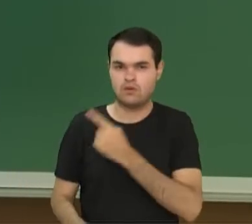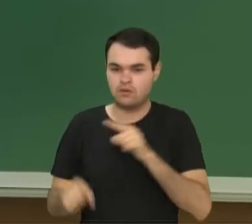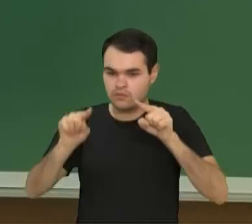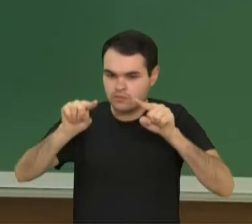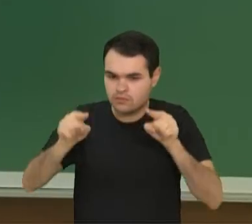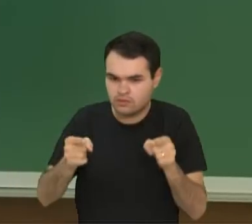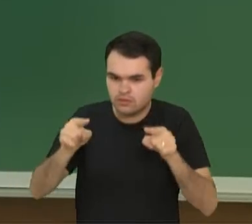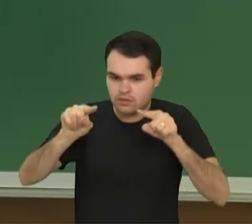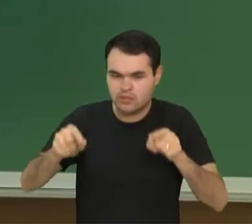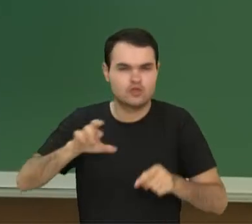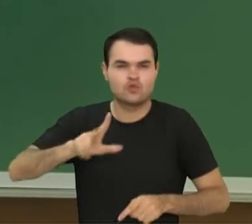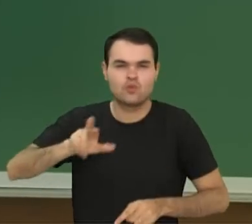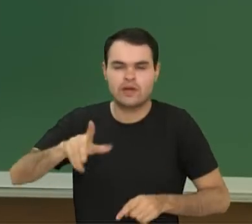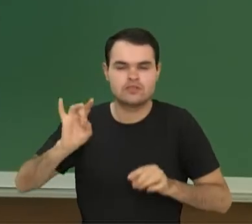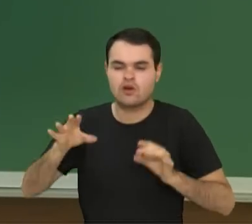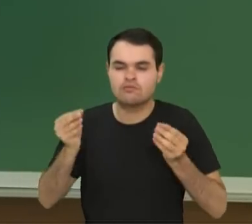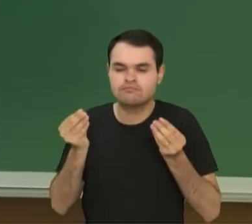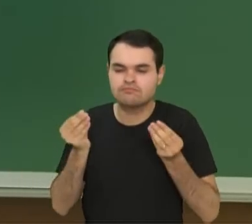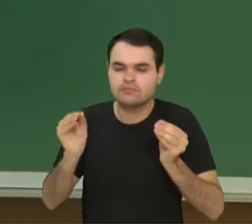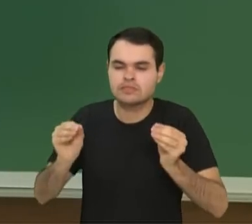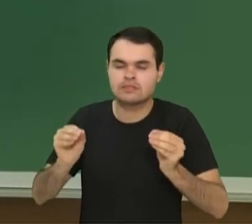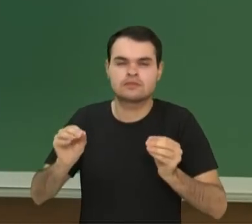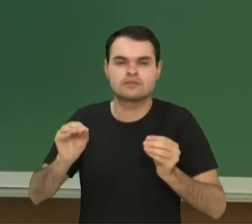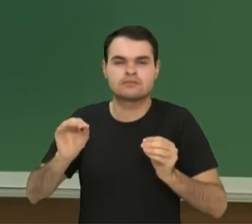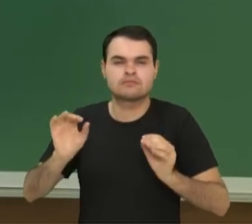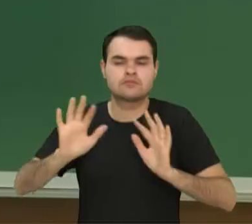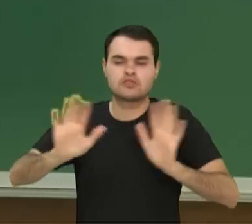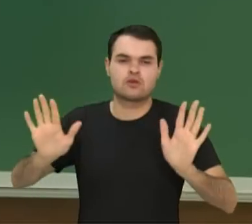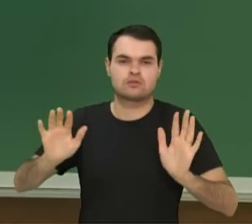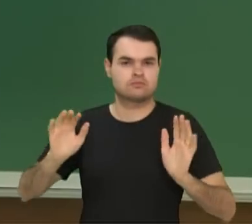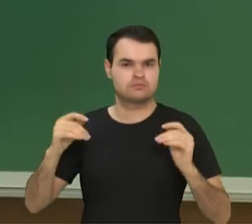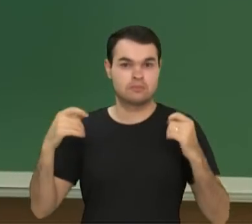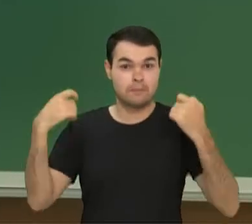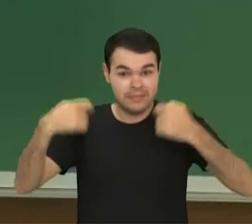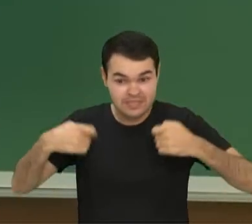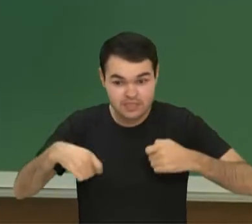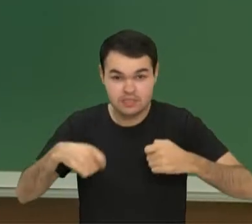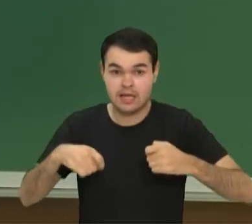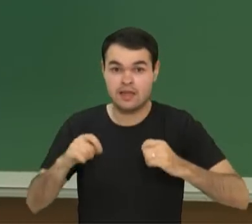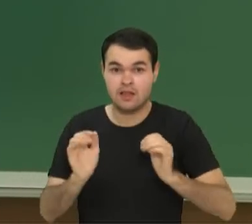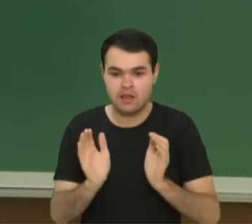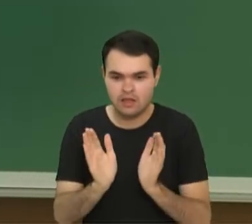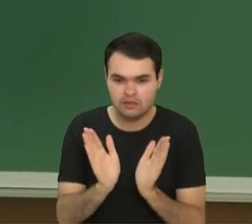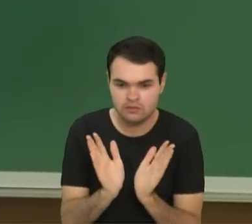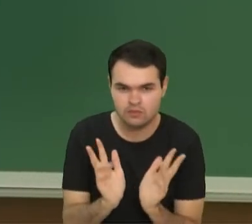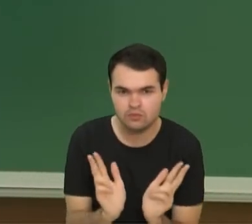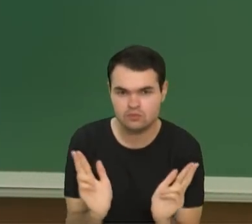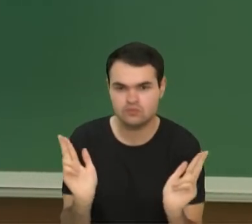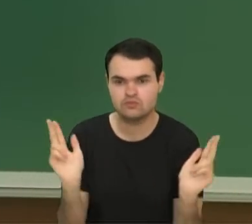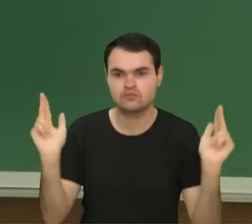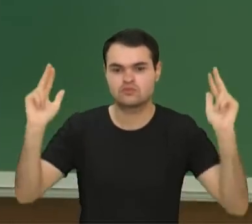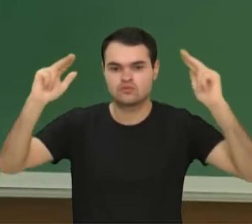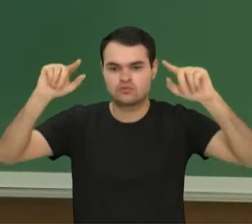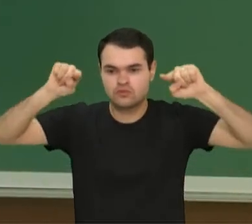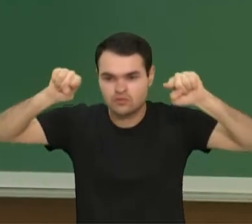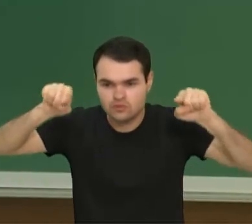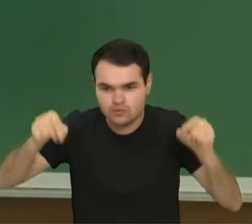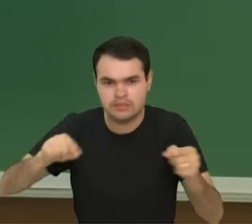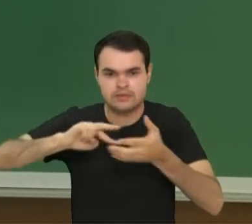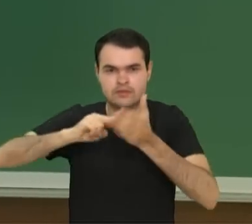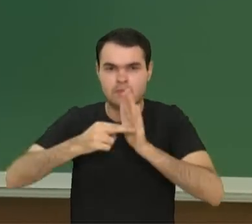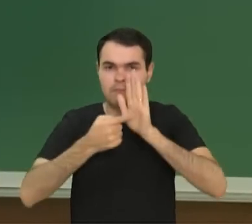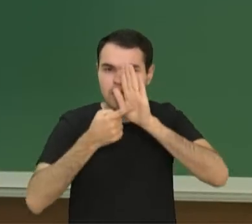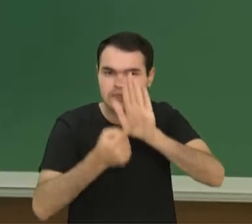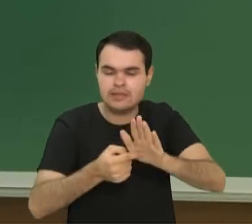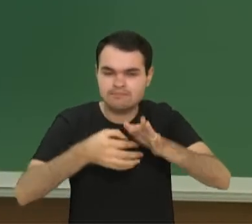está só para destacar aqui, é para delimitar que nós estamos fazendo a potência da potência.